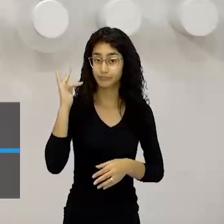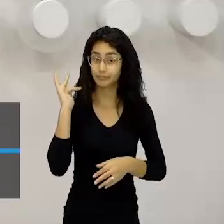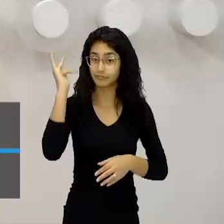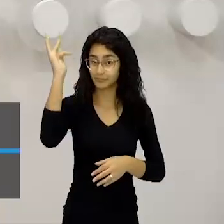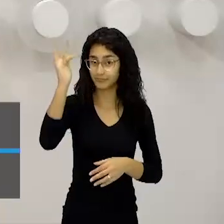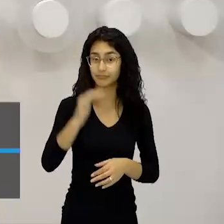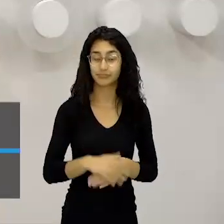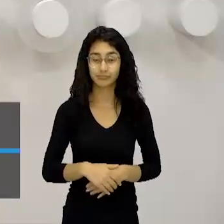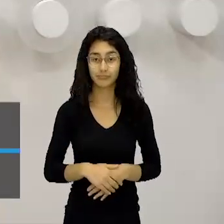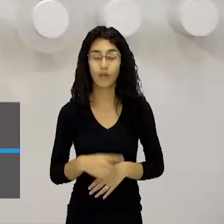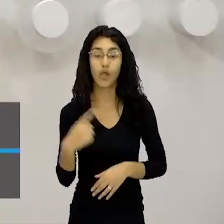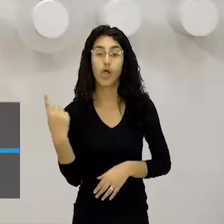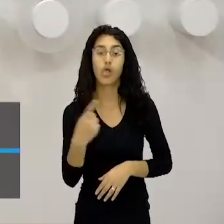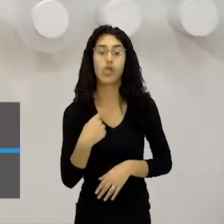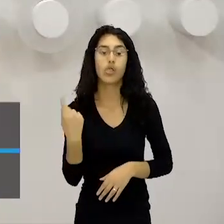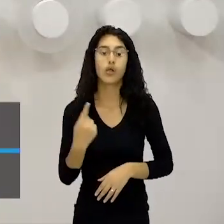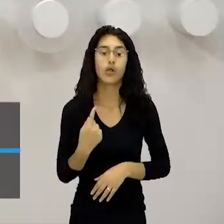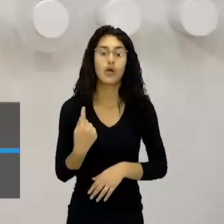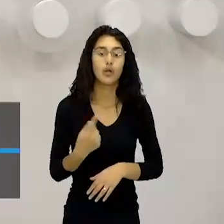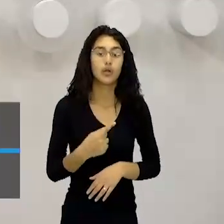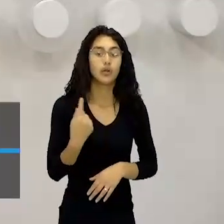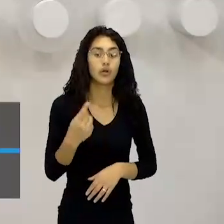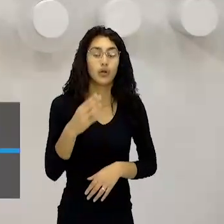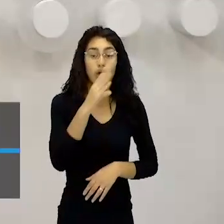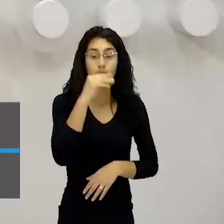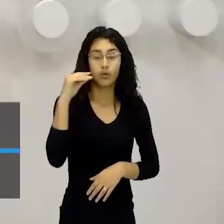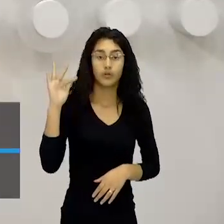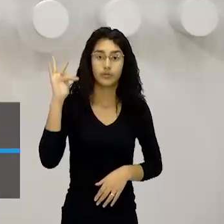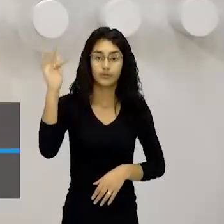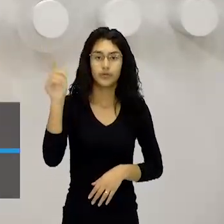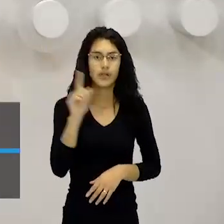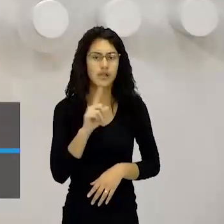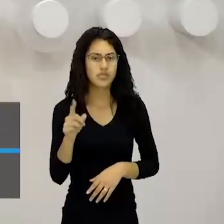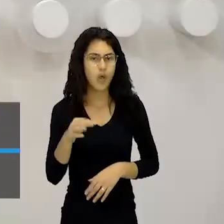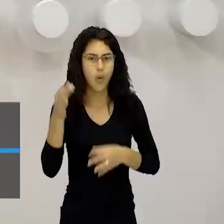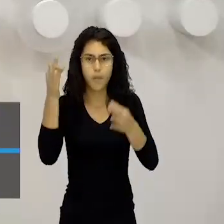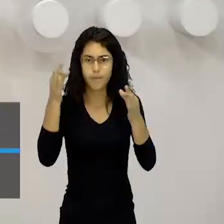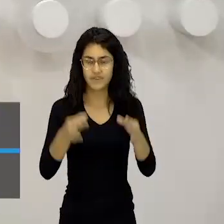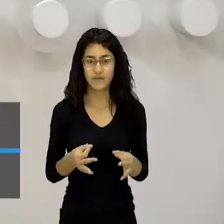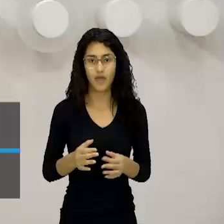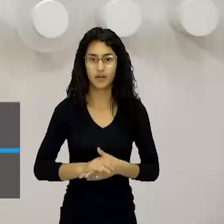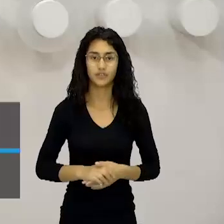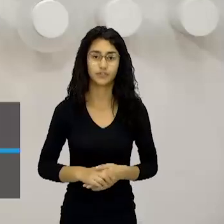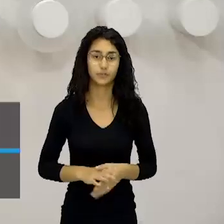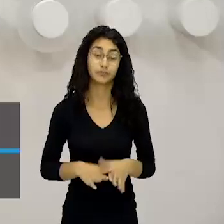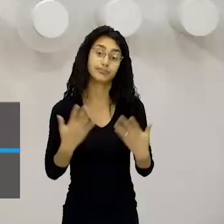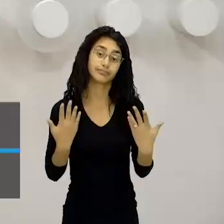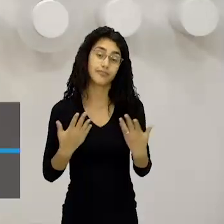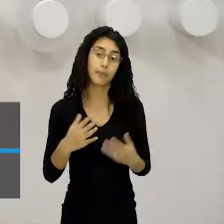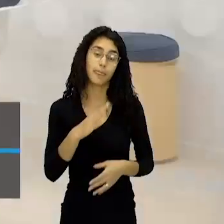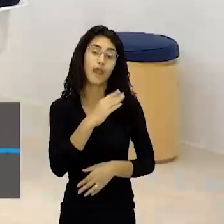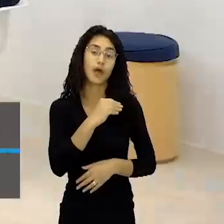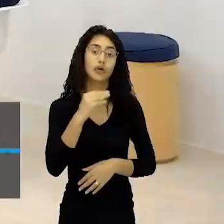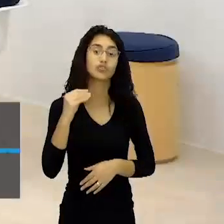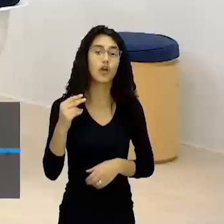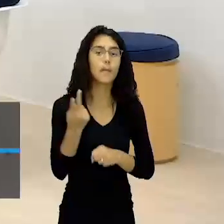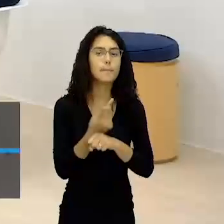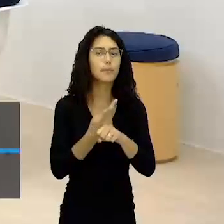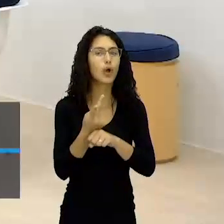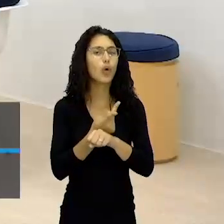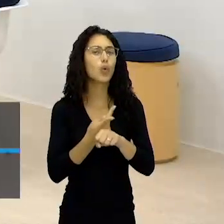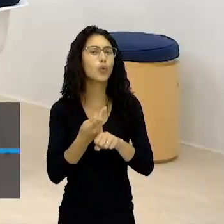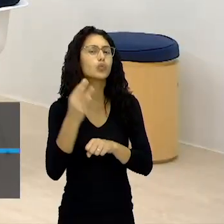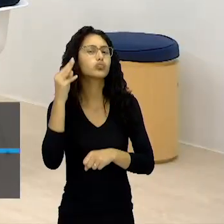né? Exatamente. O nosso jovem do futuro, ele não é um jovem pronto, que ele vai gostar de uma coisa só. Ele é um jovem que ele vai atrás dos sonhos